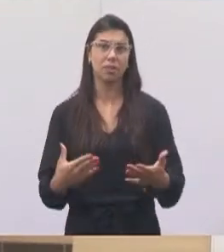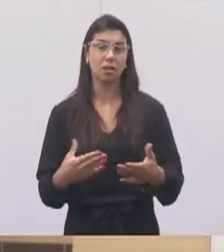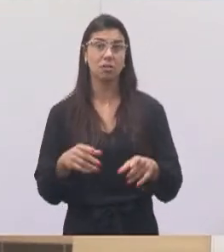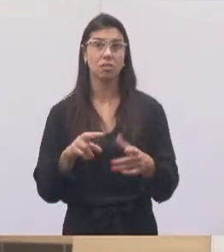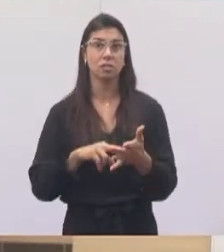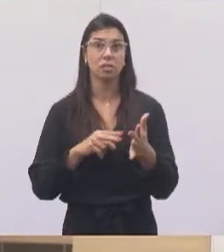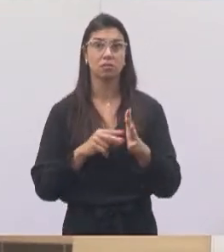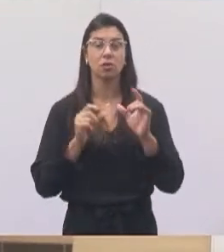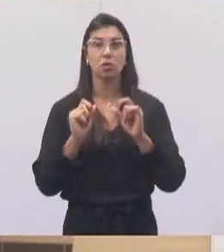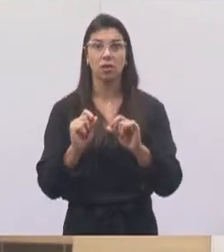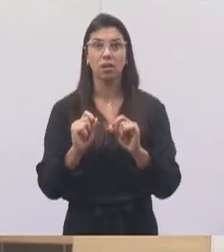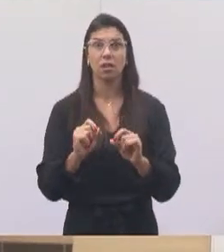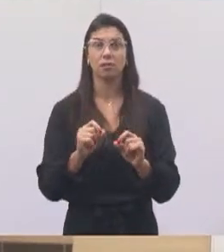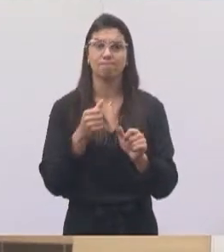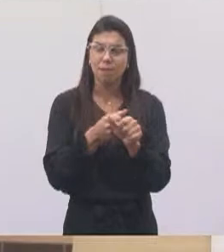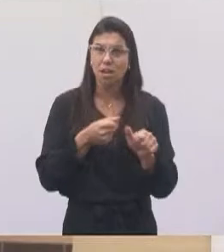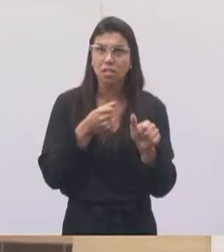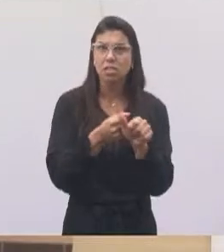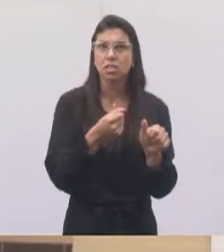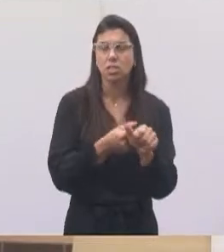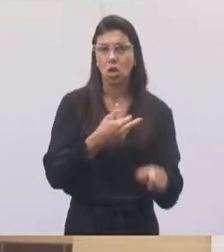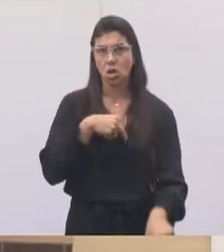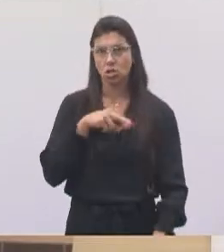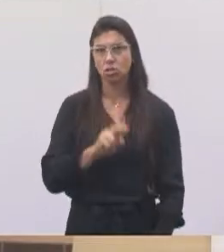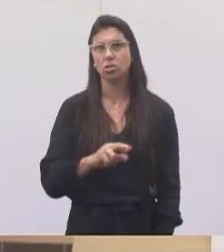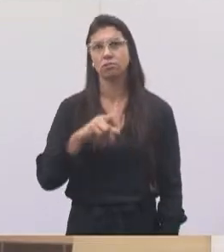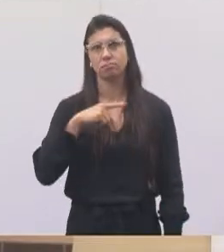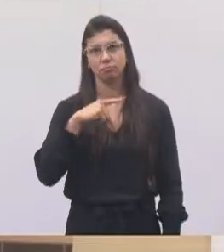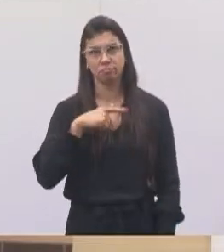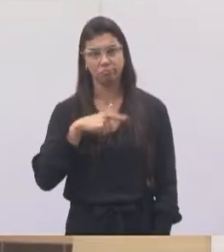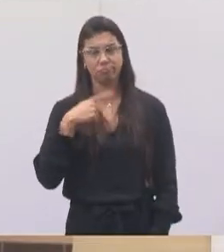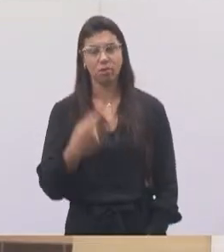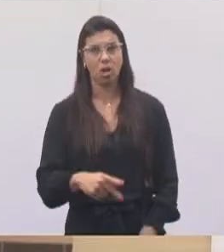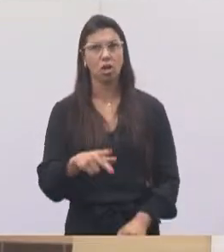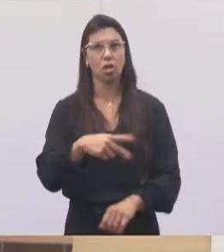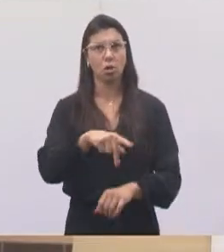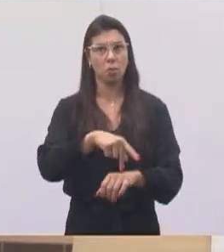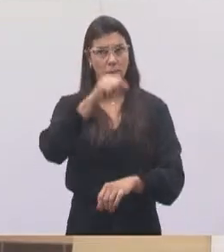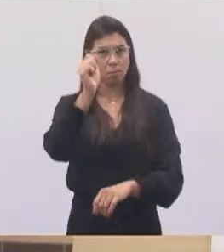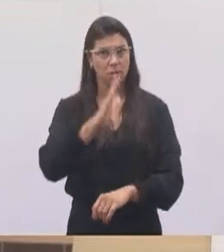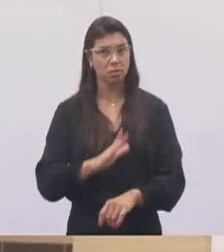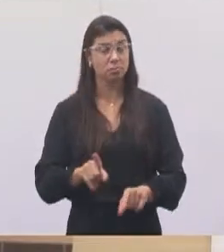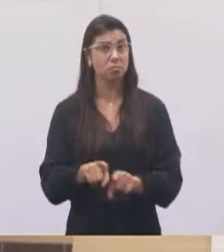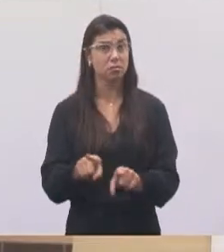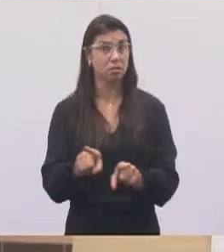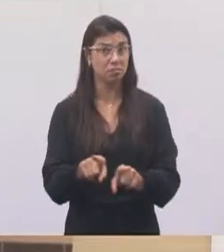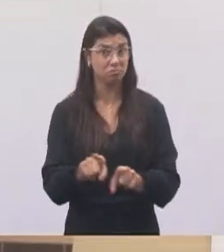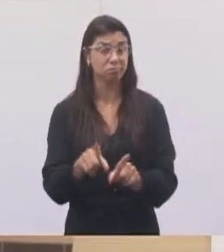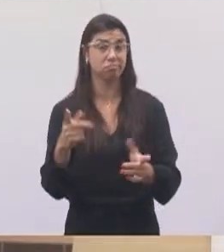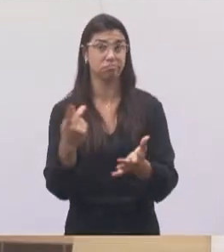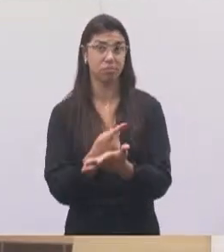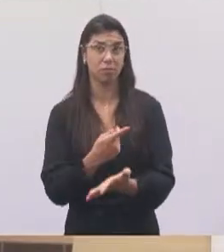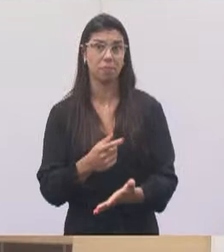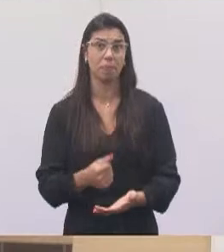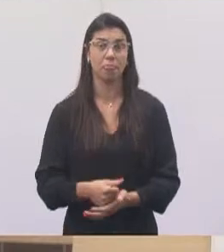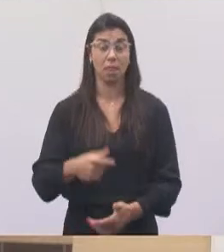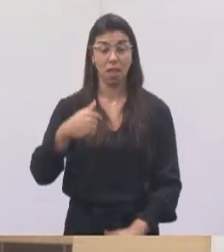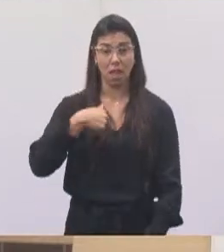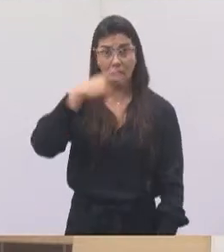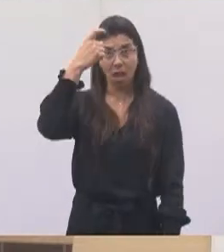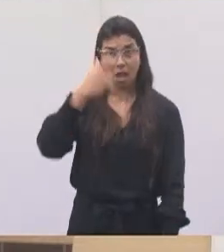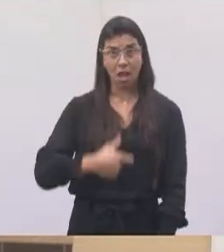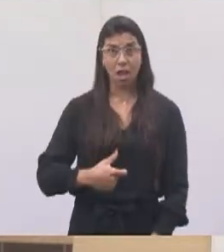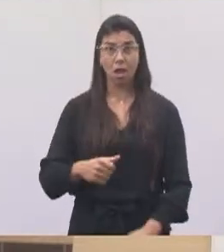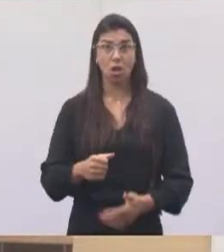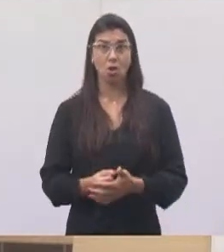intolerância religiosa existe, não é? Mesmo no Brasil, que é um país mais calmo com relação a isso, existe, tanto que eu sou uma pessoa que eu